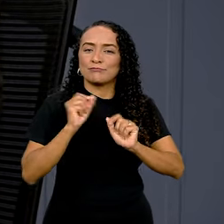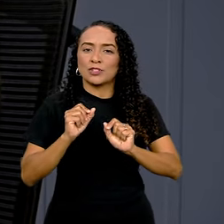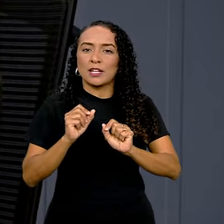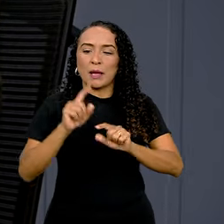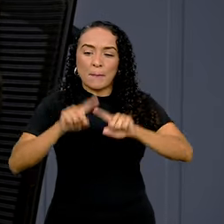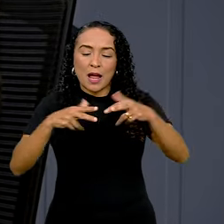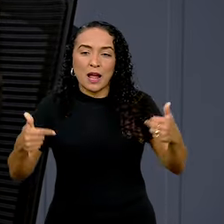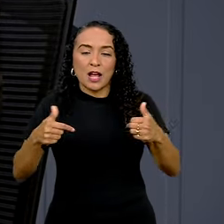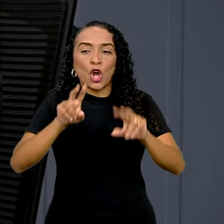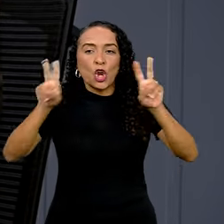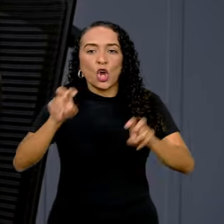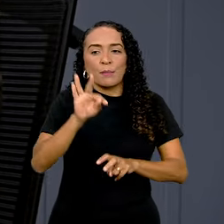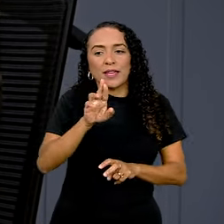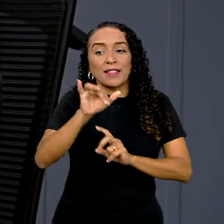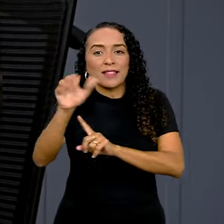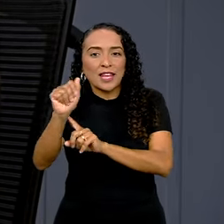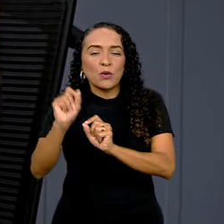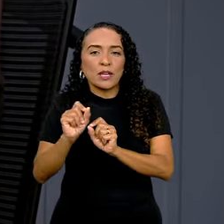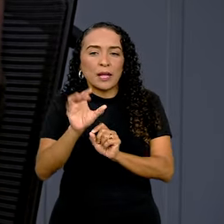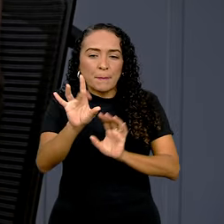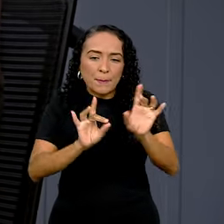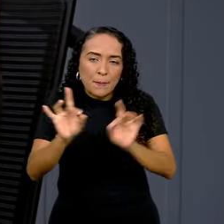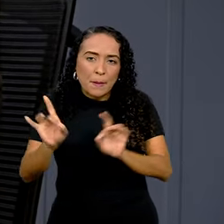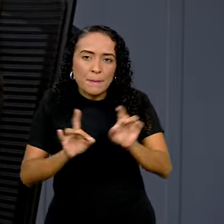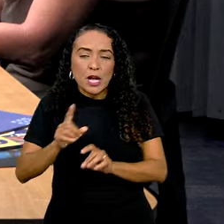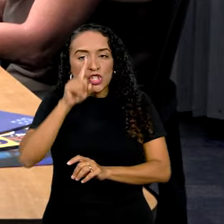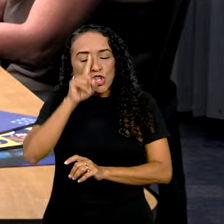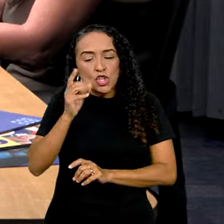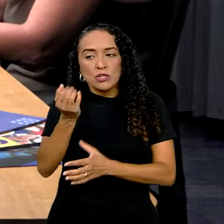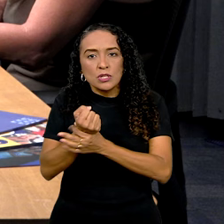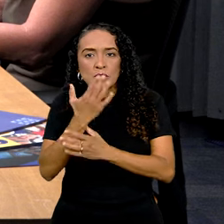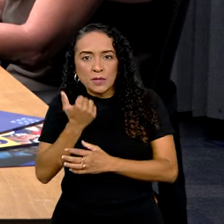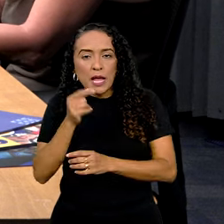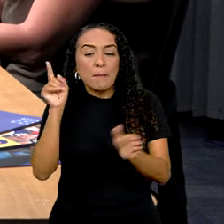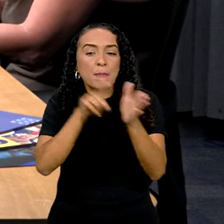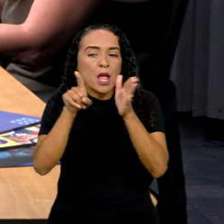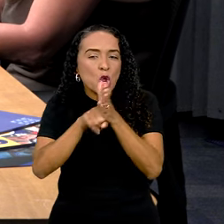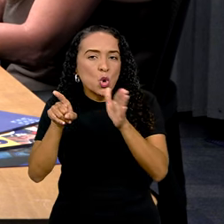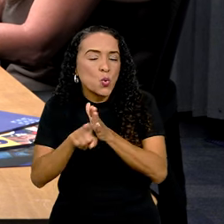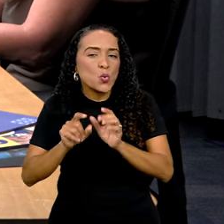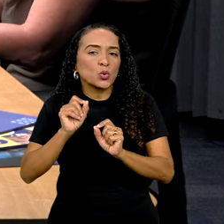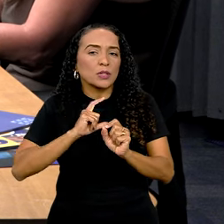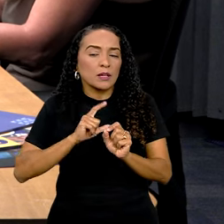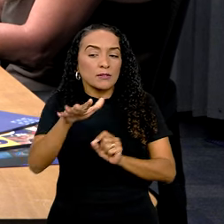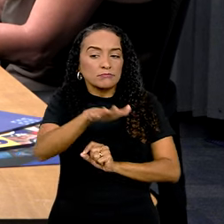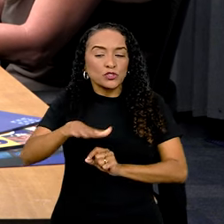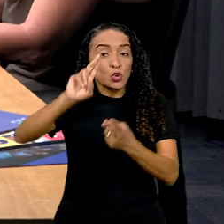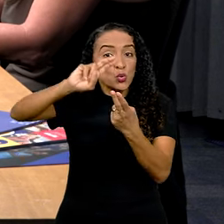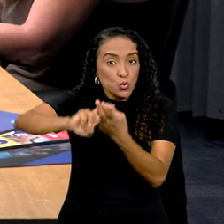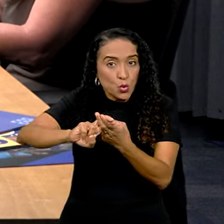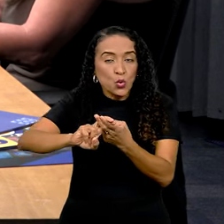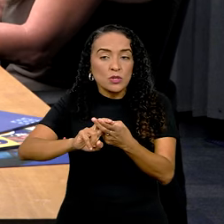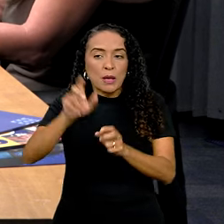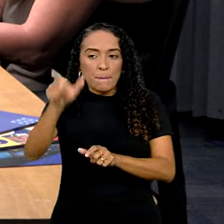no instrumento chamado tria que é a triagem de risco para insegurança alimentar que são perguntas aplicadas no âmbito do